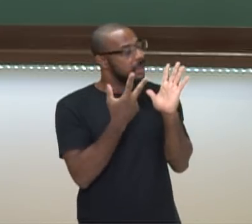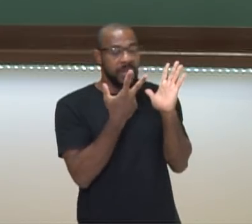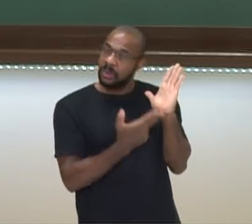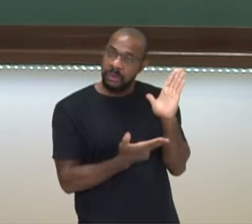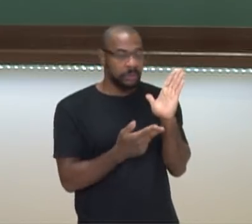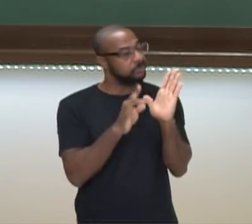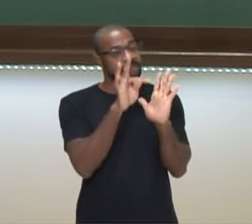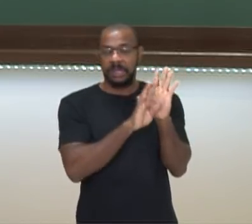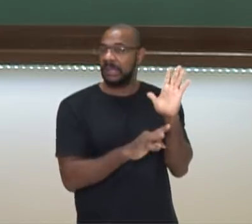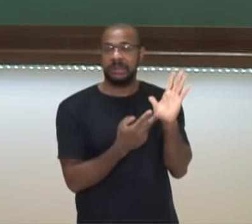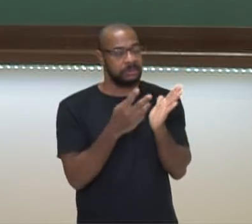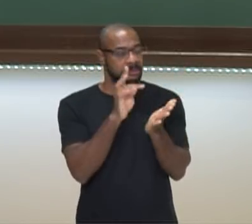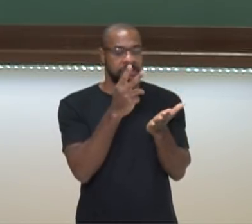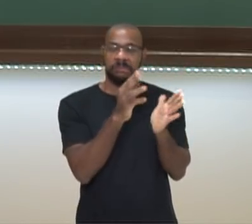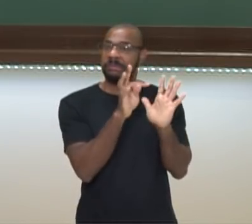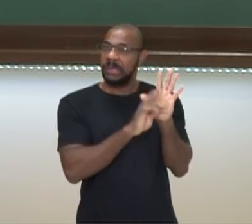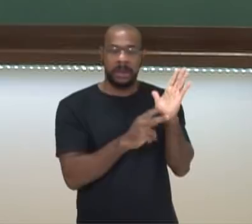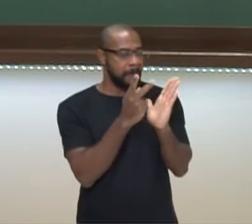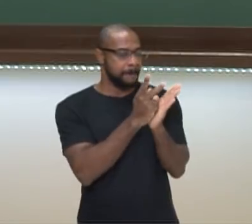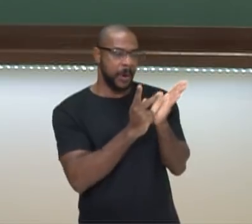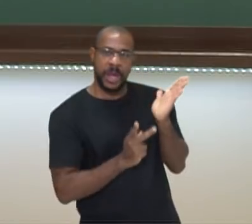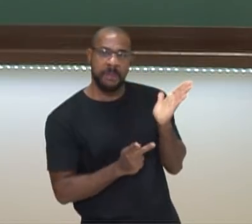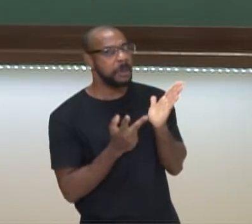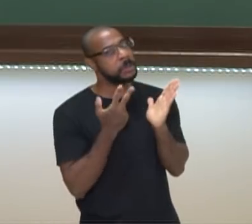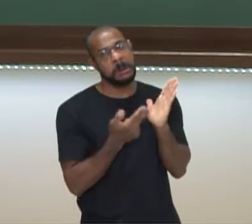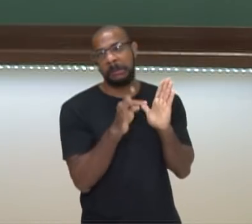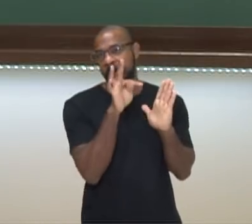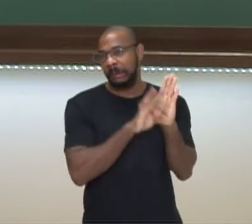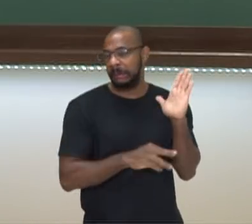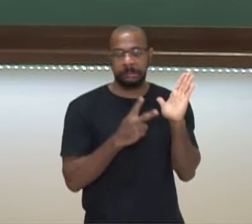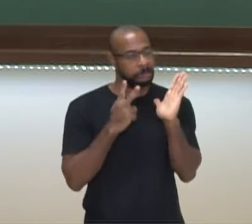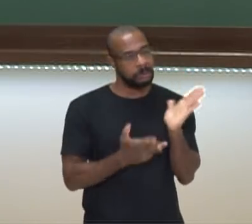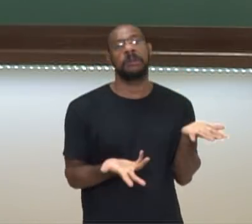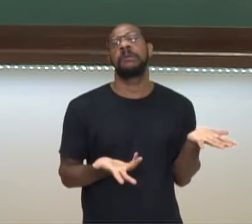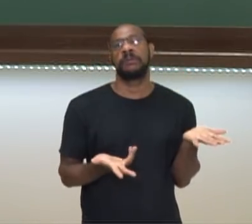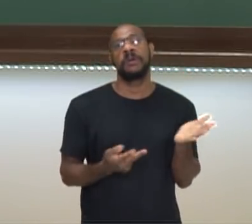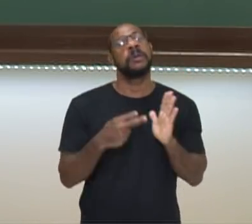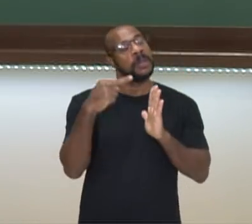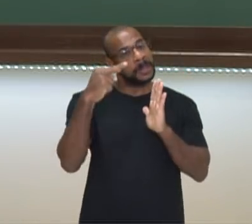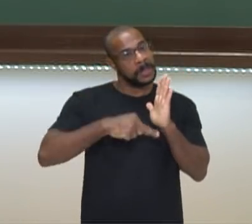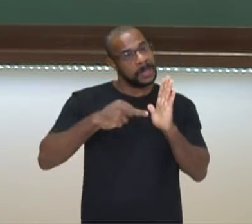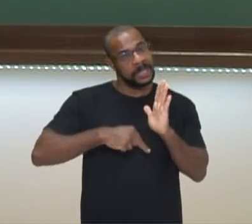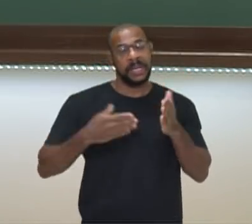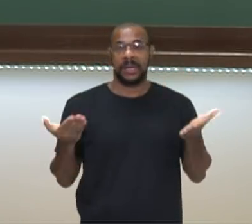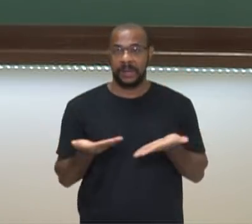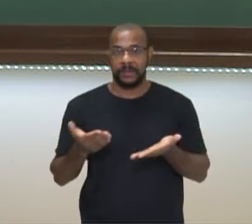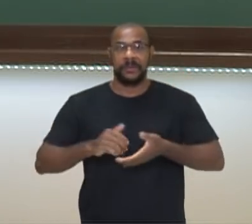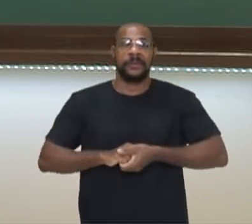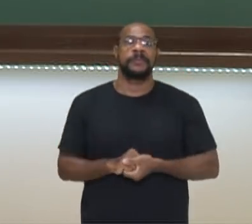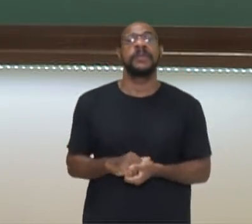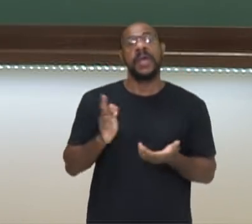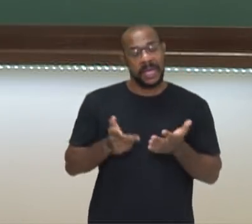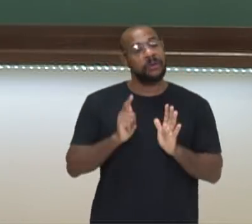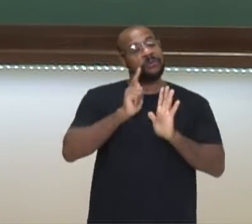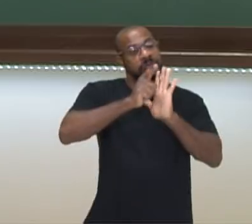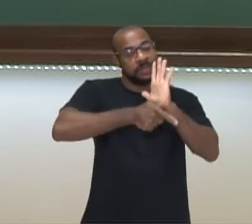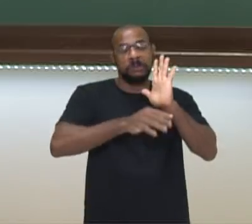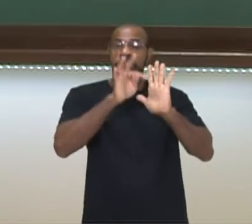gênero textual. Então, nós vamos ler um texto agora do gênero textual poema. Vamos lá,